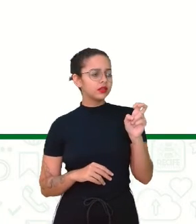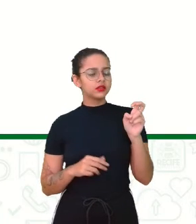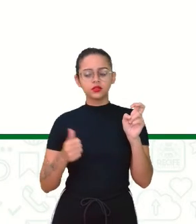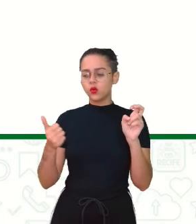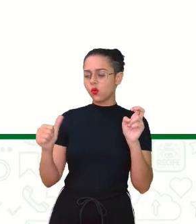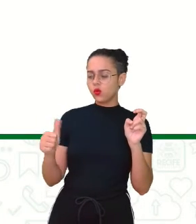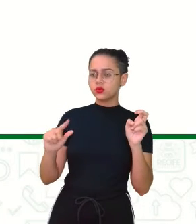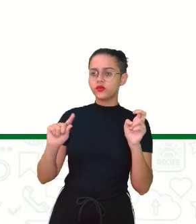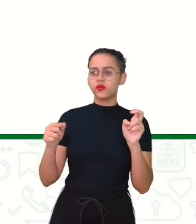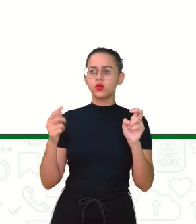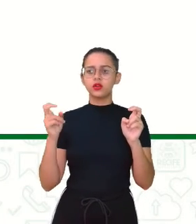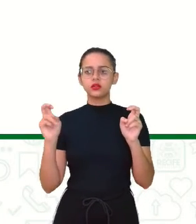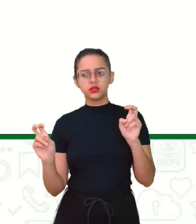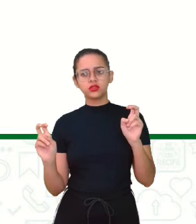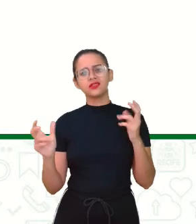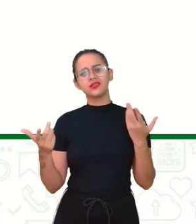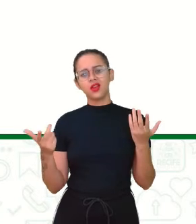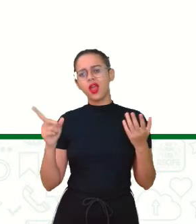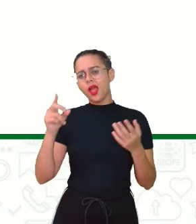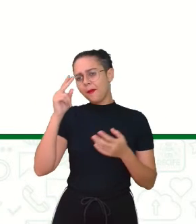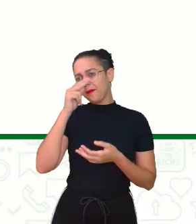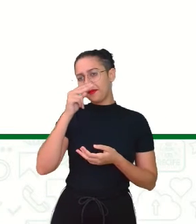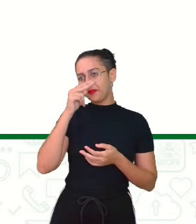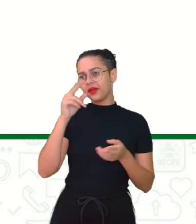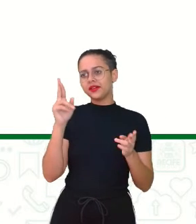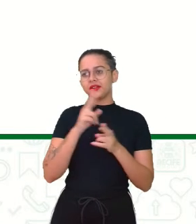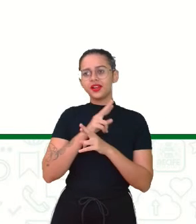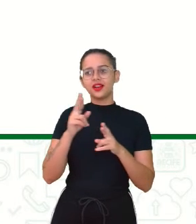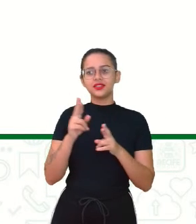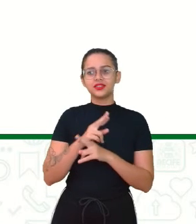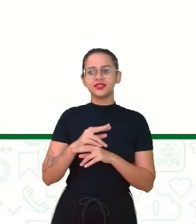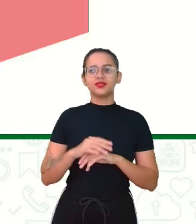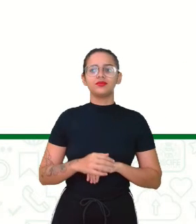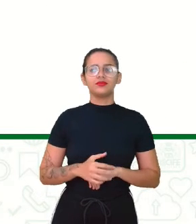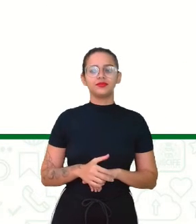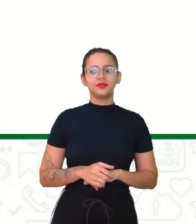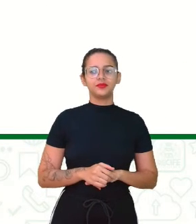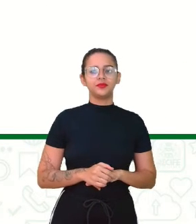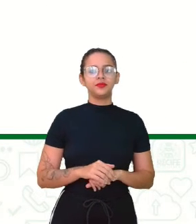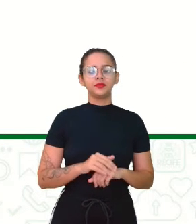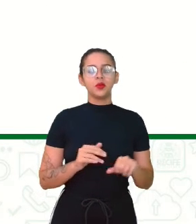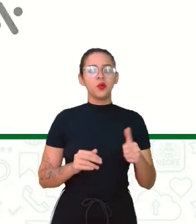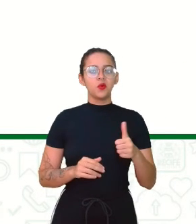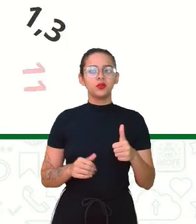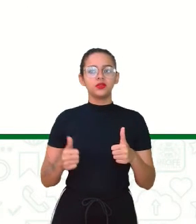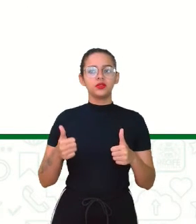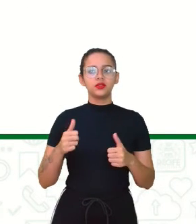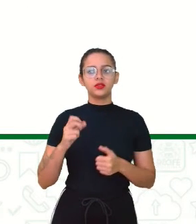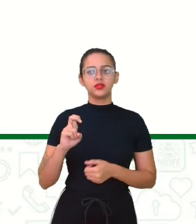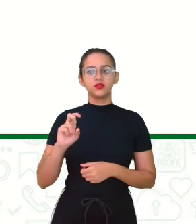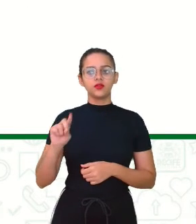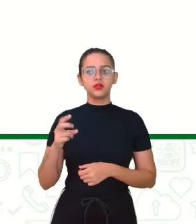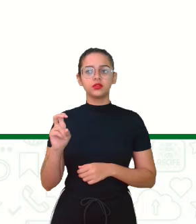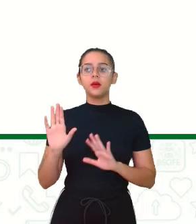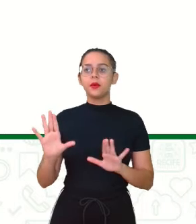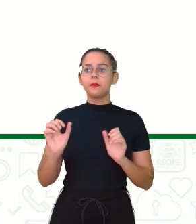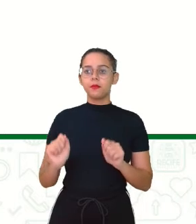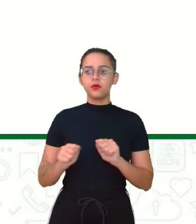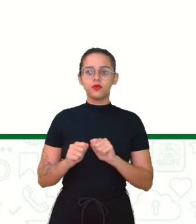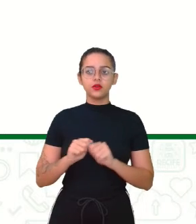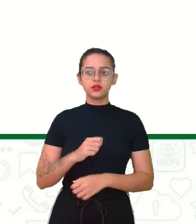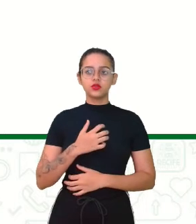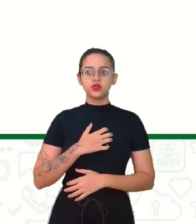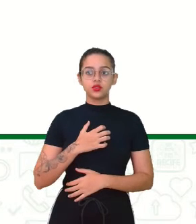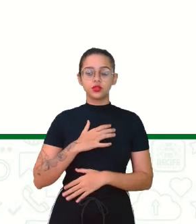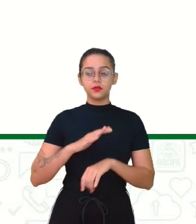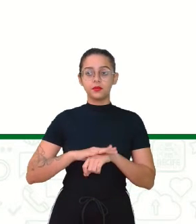e 11,5 centímetros é a mesma relação de 11 centímetros e 5,5 centímetros. Mas você pode fazer isso de uma